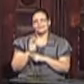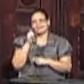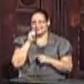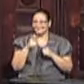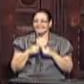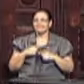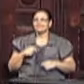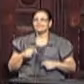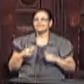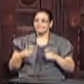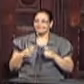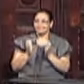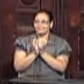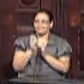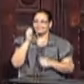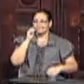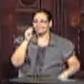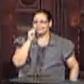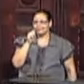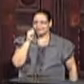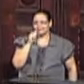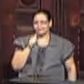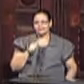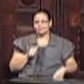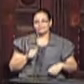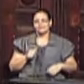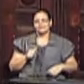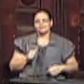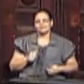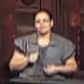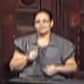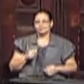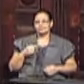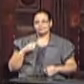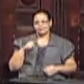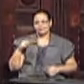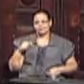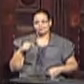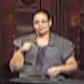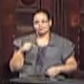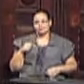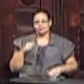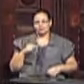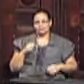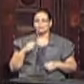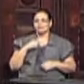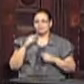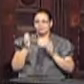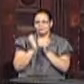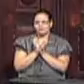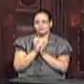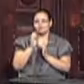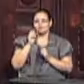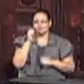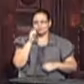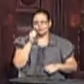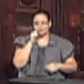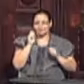feminina. Isso foi providenciado pela bancada feminina da Alerj. Vamos mostrar aqui o